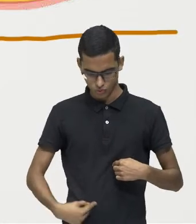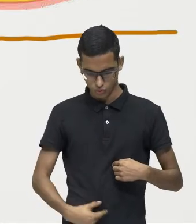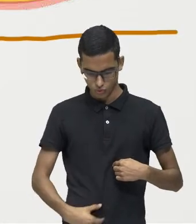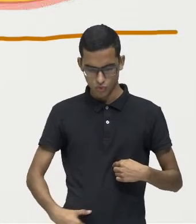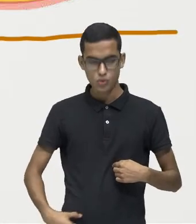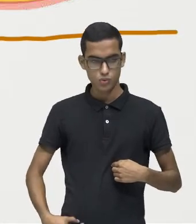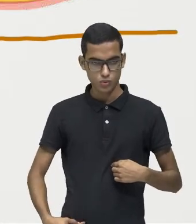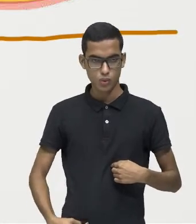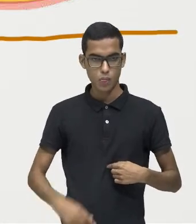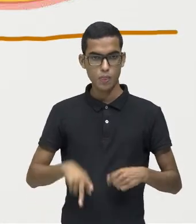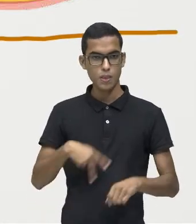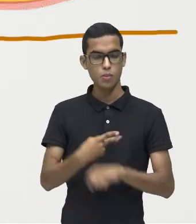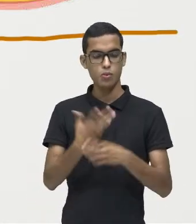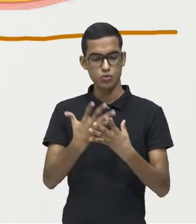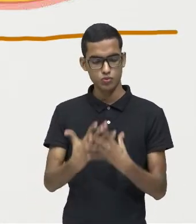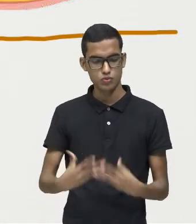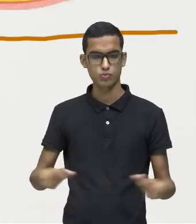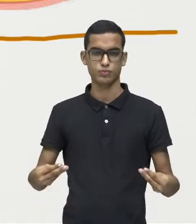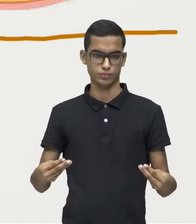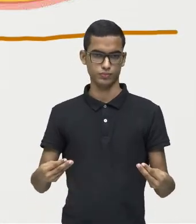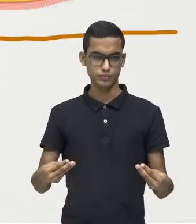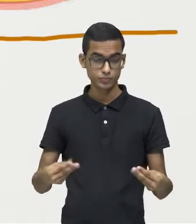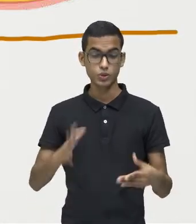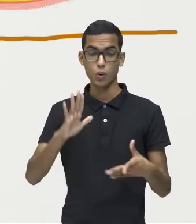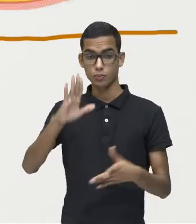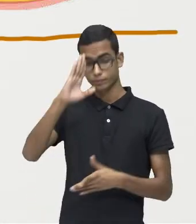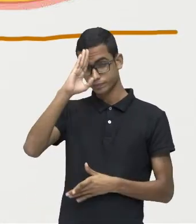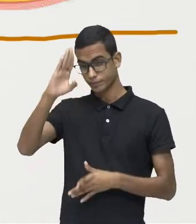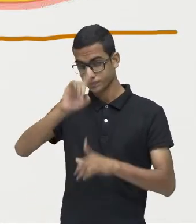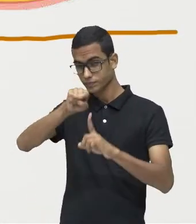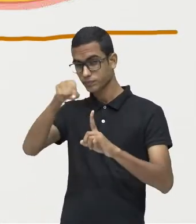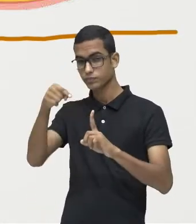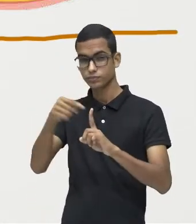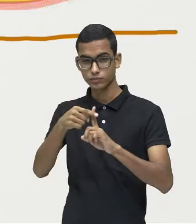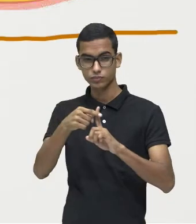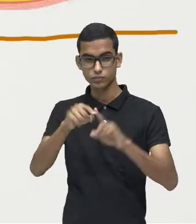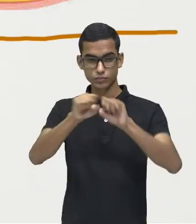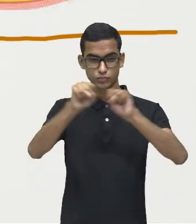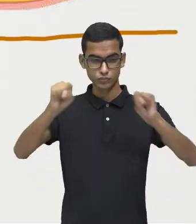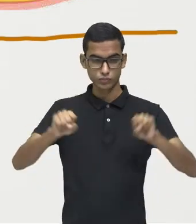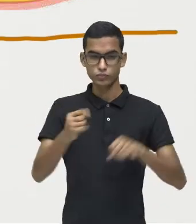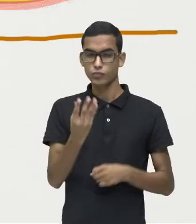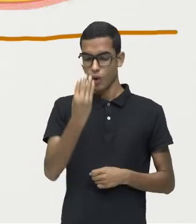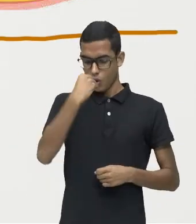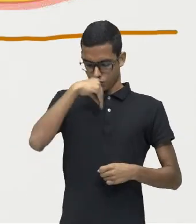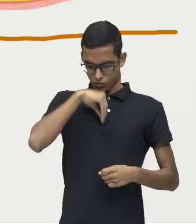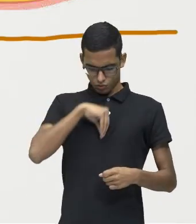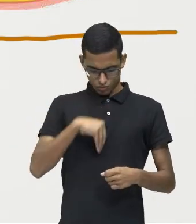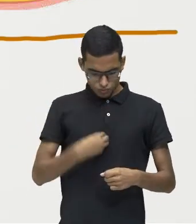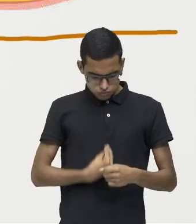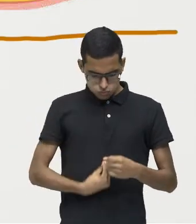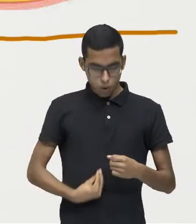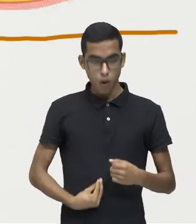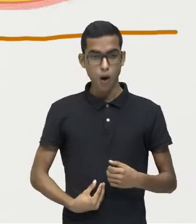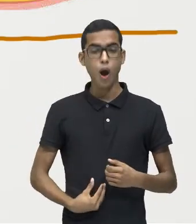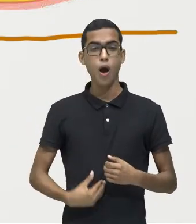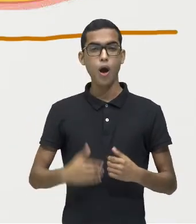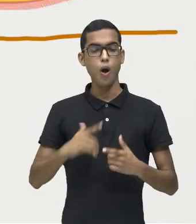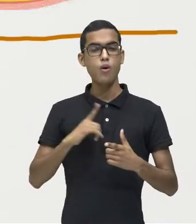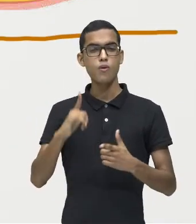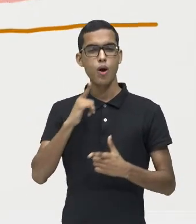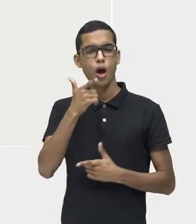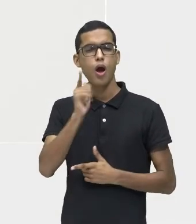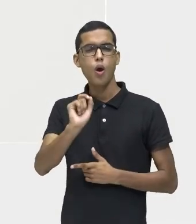onde é absorvido, tá? Então o principal objetivo aí do sistema digestório é justamente